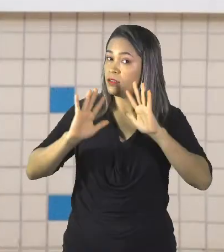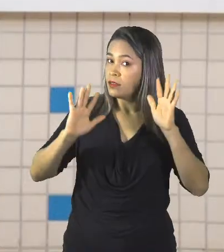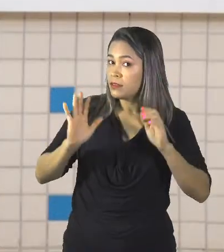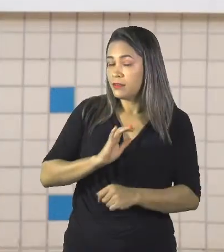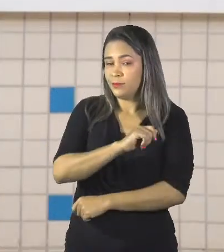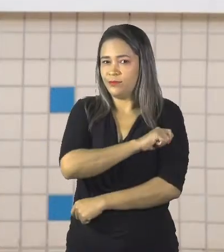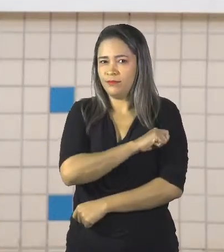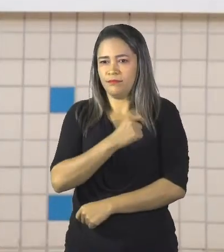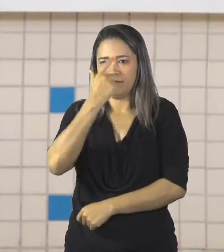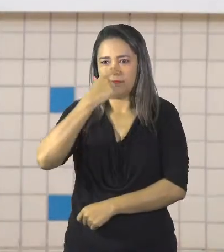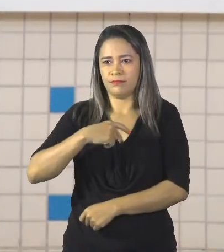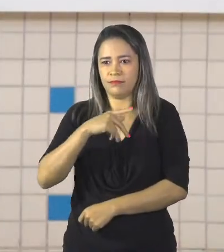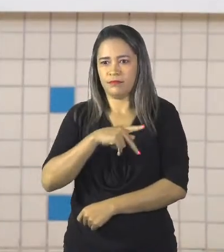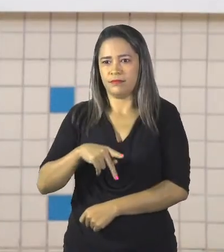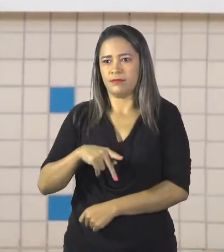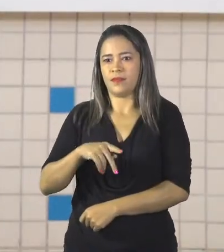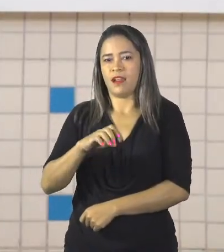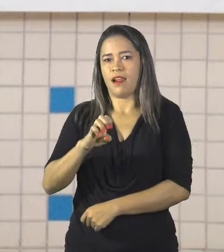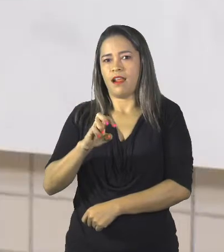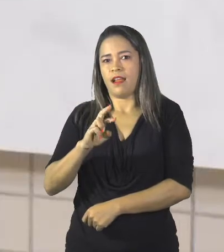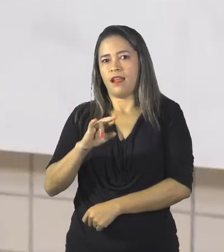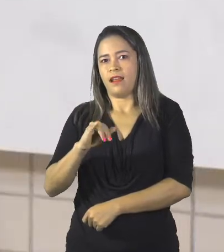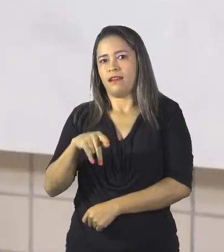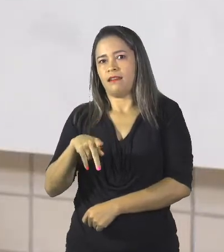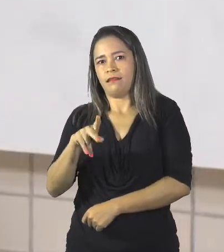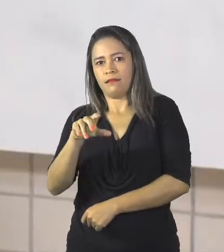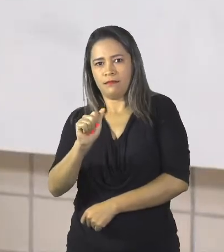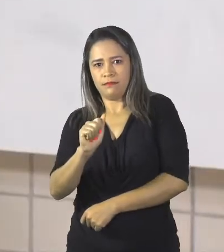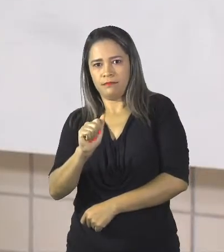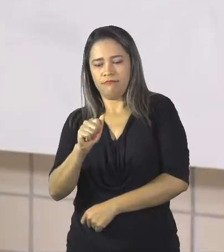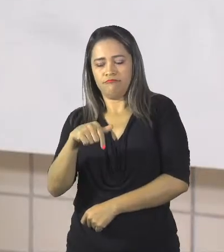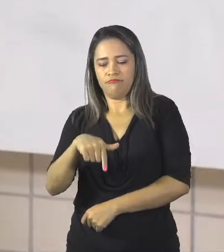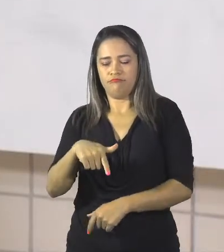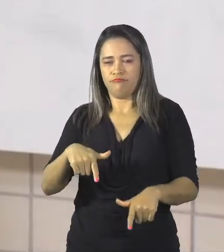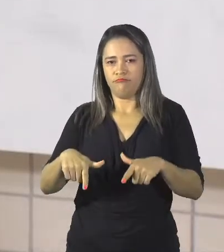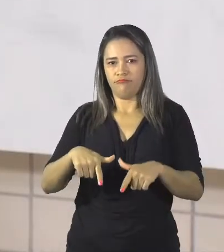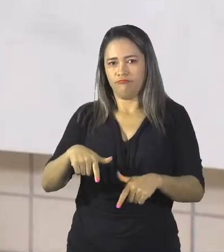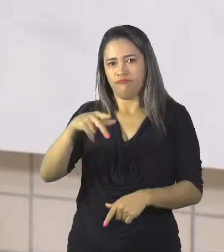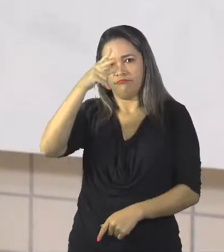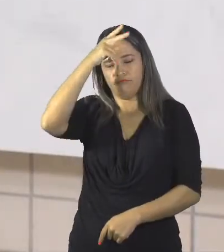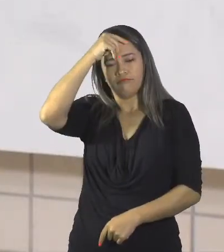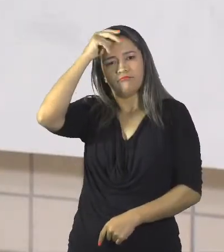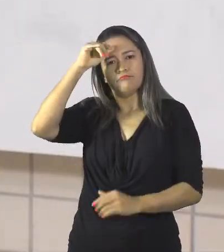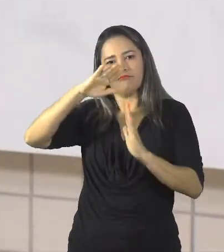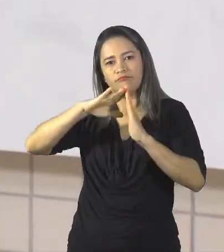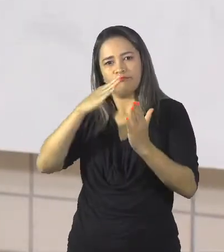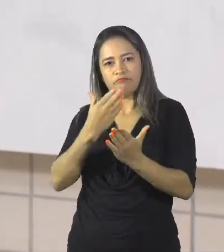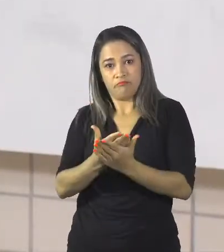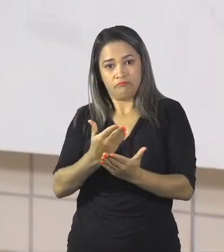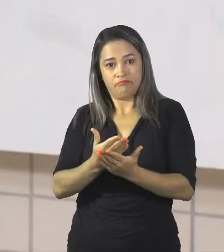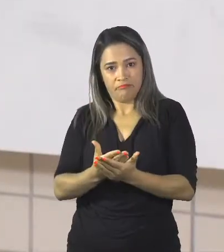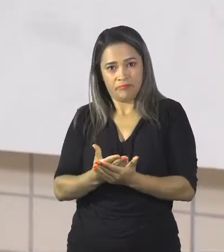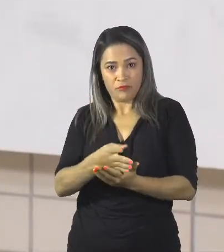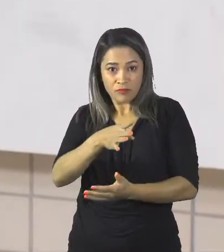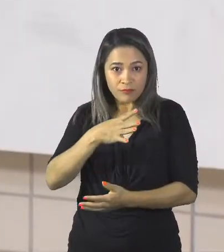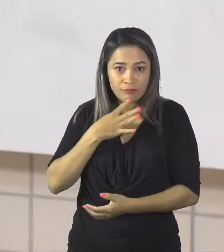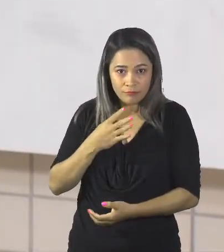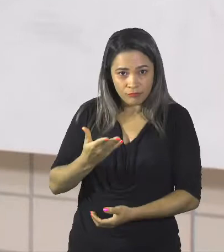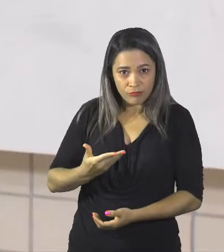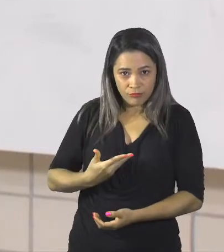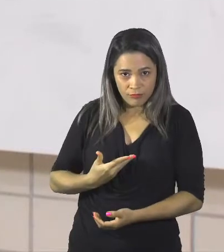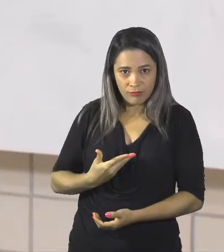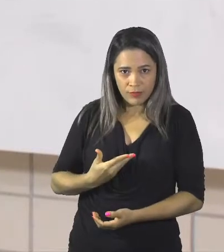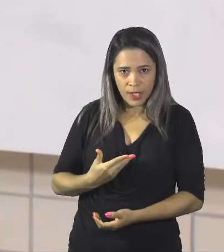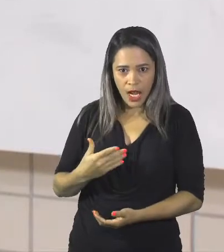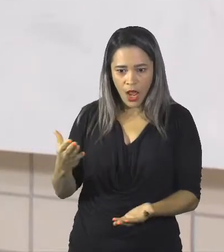alunos! Eu sou a professora Érica, professora da Rede Municipal de Ensino de Palmas. Vocês já me conhecem, essa já é a